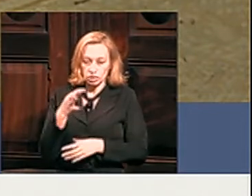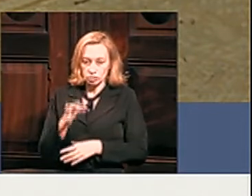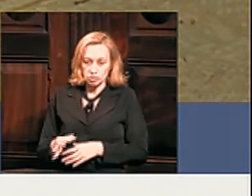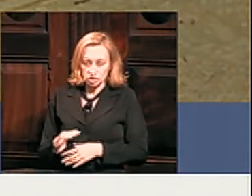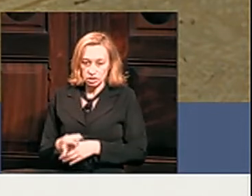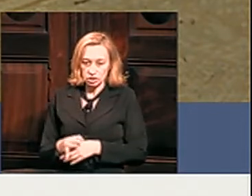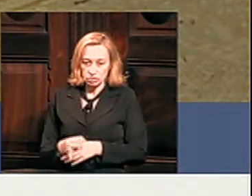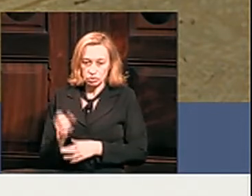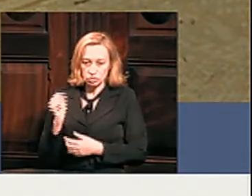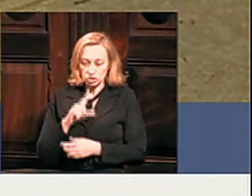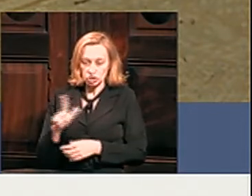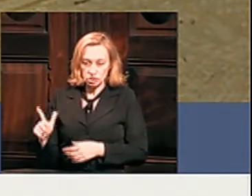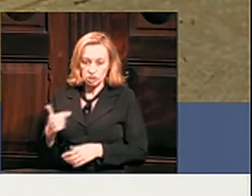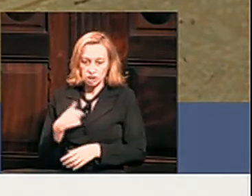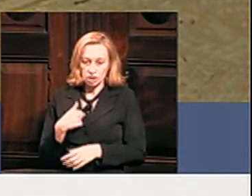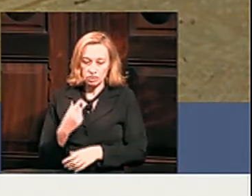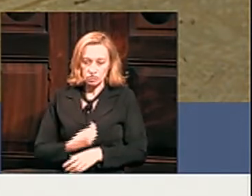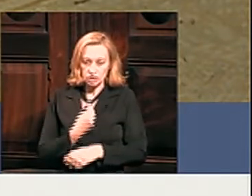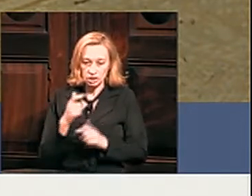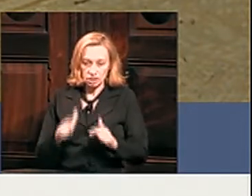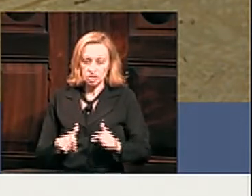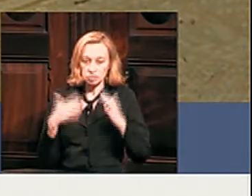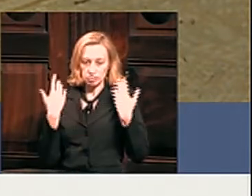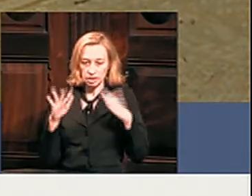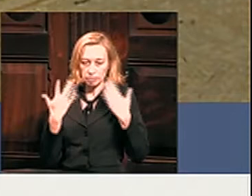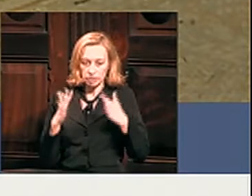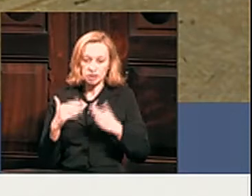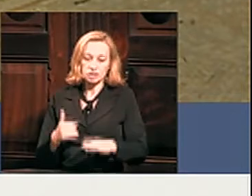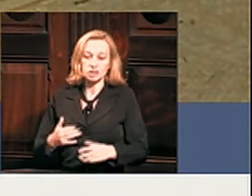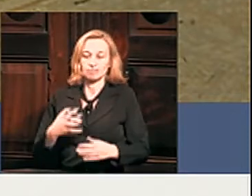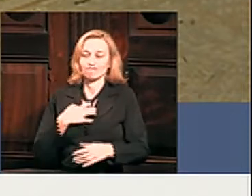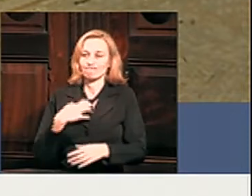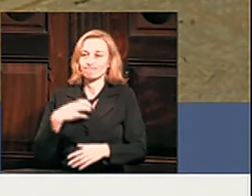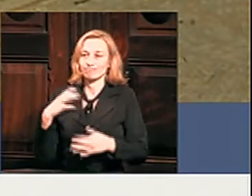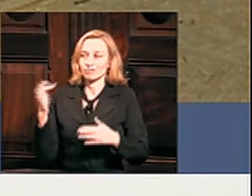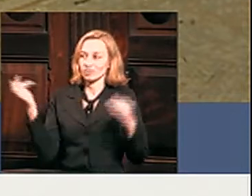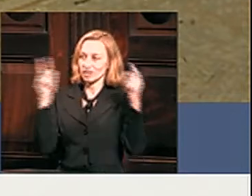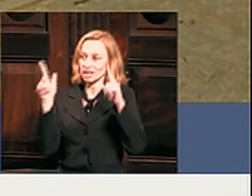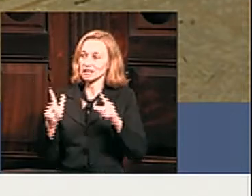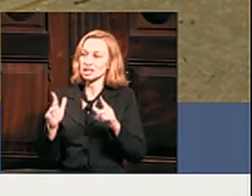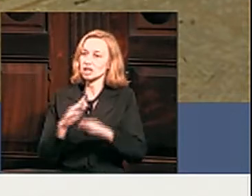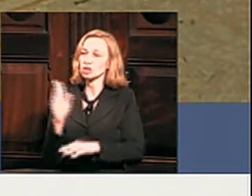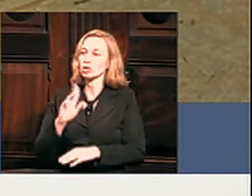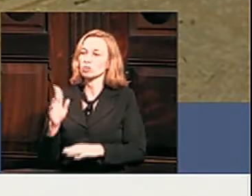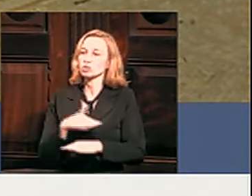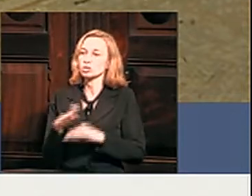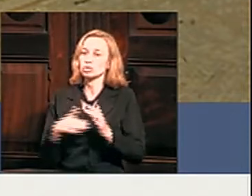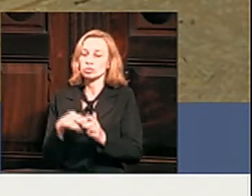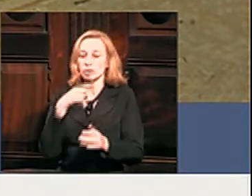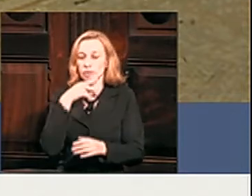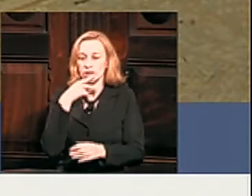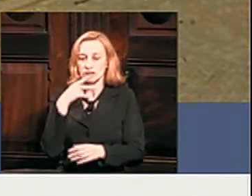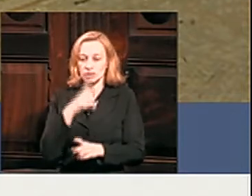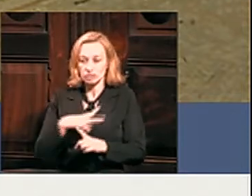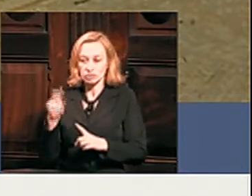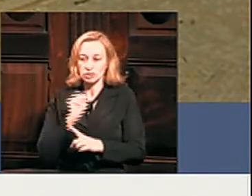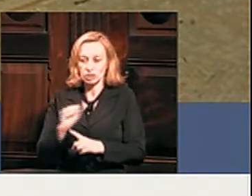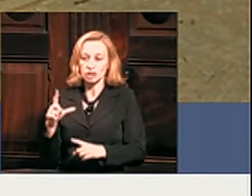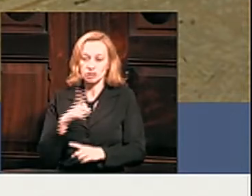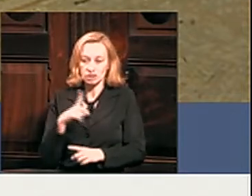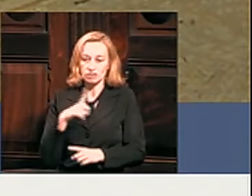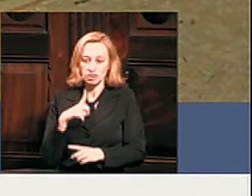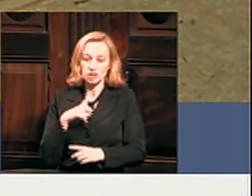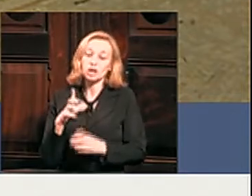do diesel, e eu aqui parabenizo e me sinto feliz, em nome de todos os parlamentares, conseguimos essa conquista turbulenta,